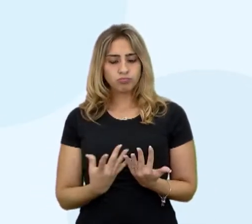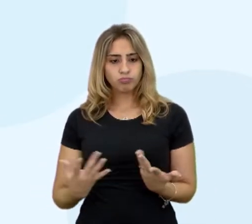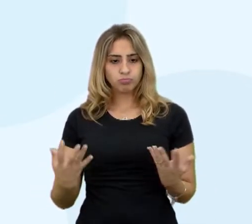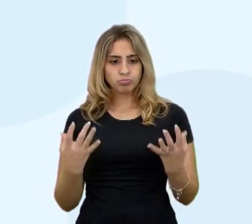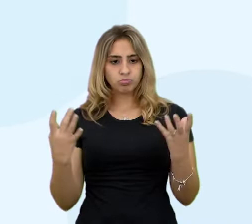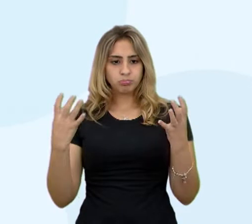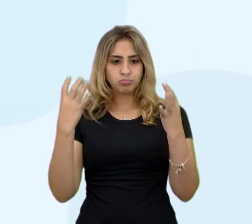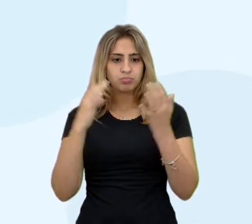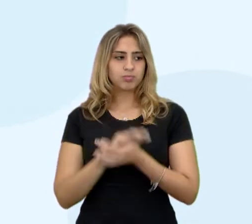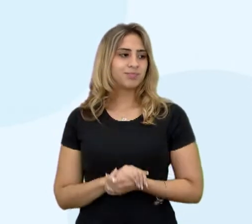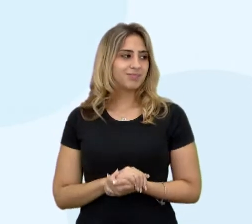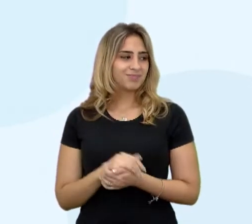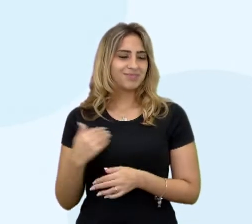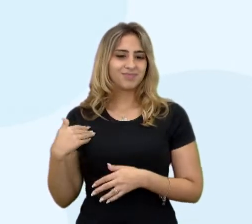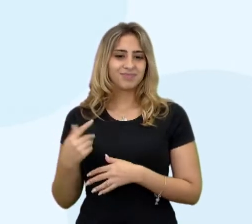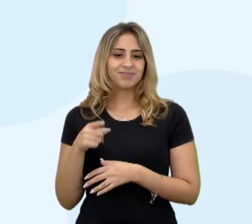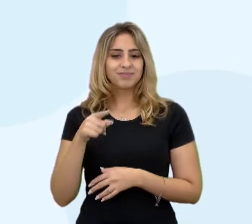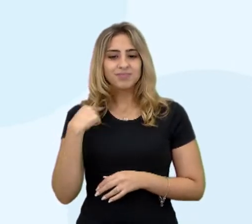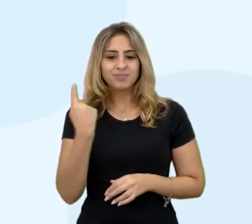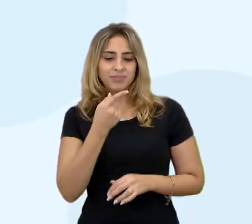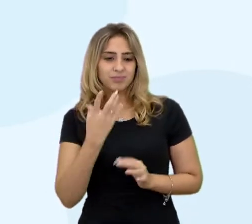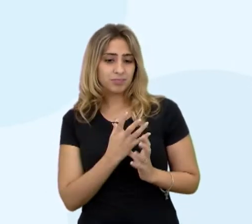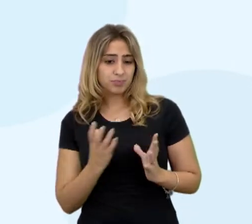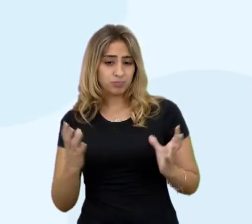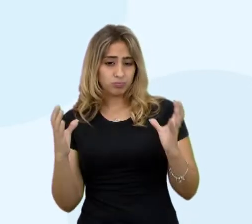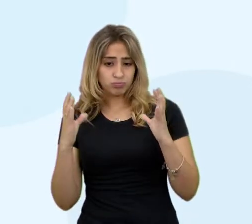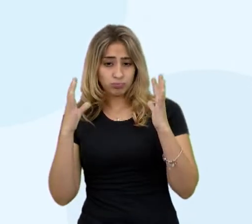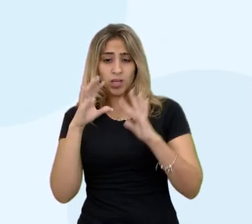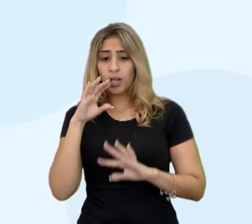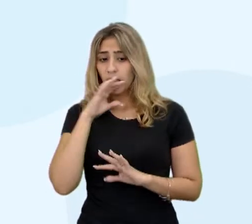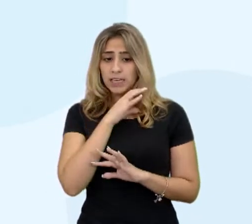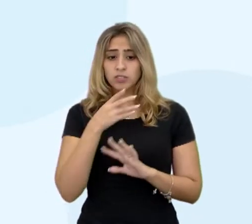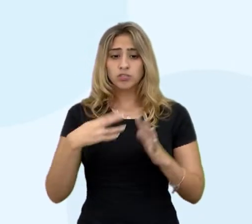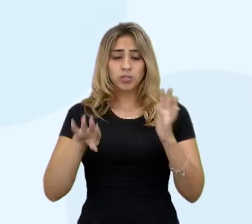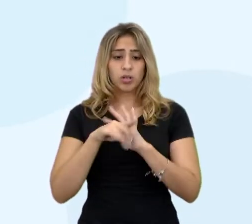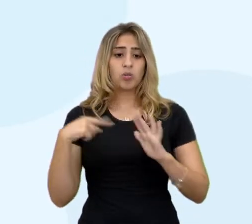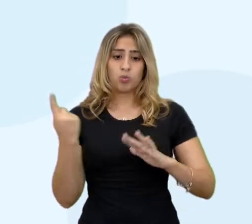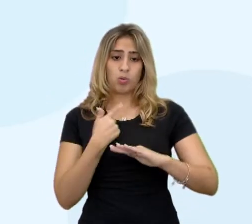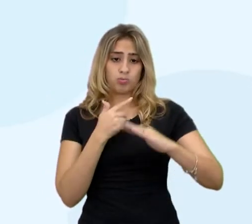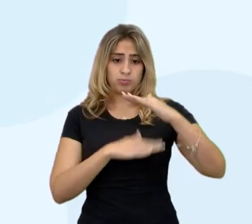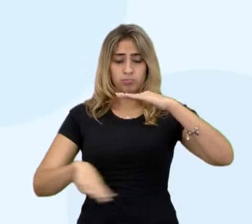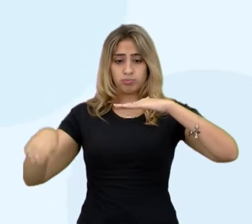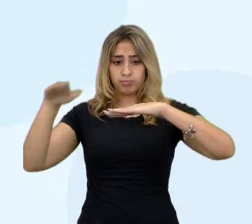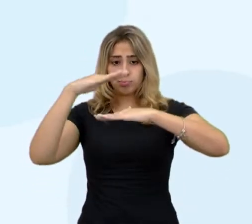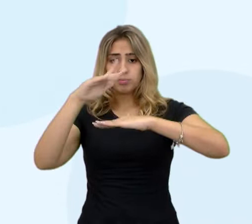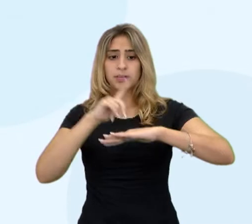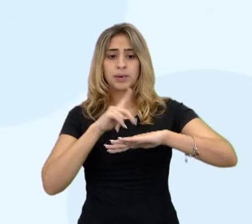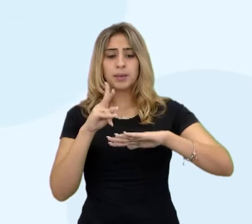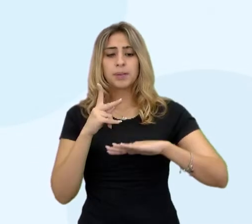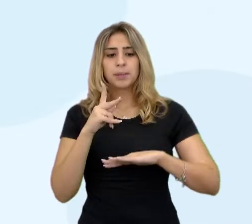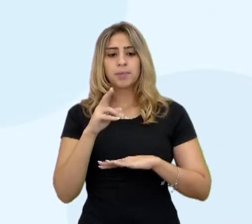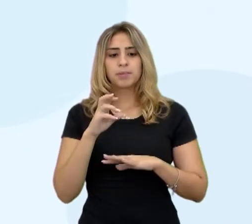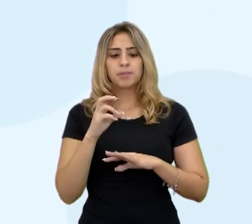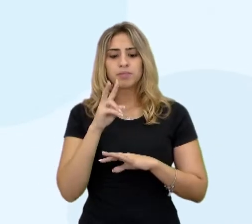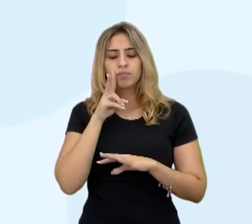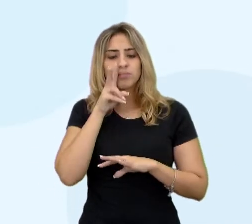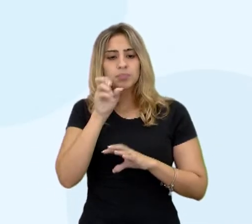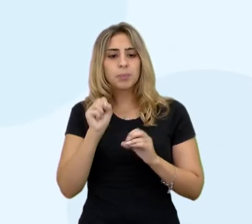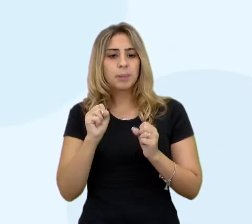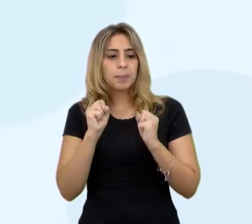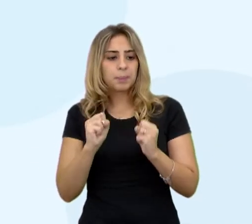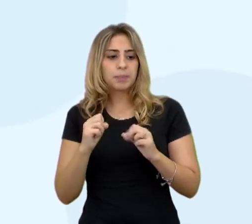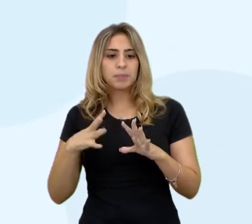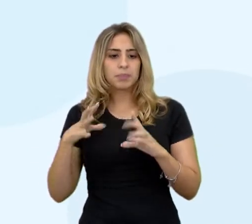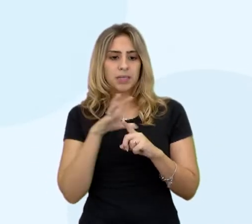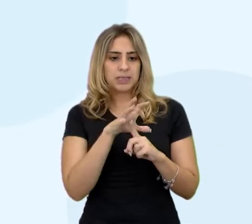bom? E quando este vapor chega à nossa superfície, normalmente ele tem alta pressão. Daqui mais para adiante a